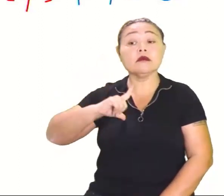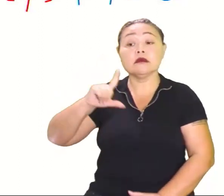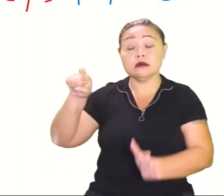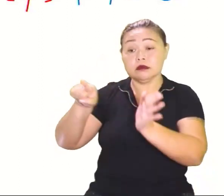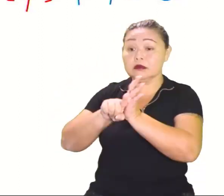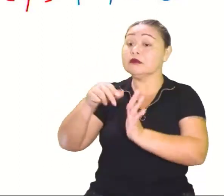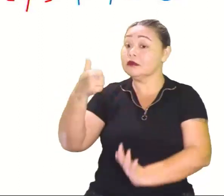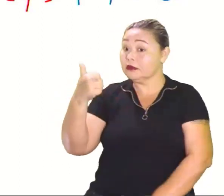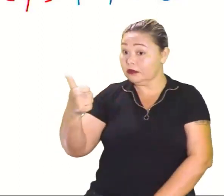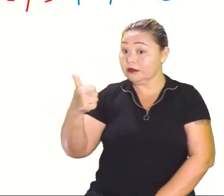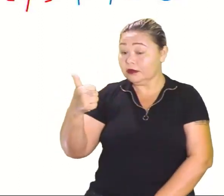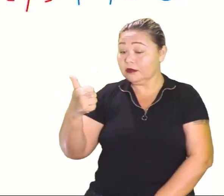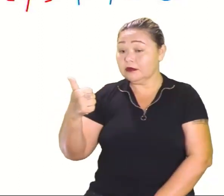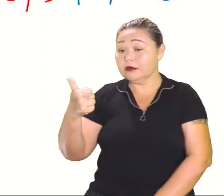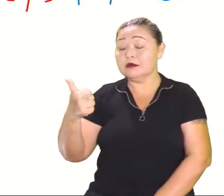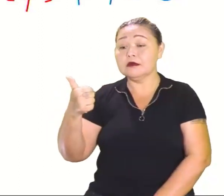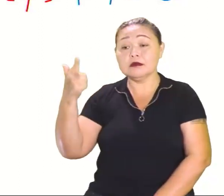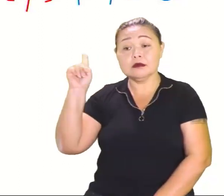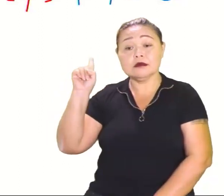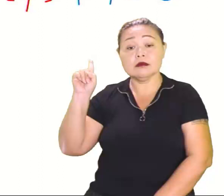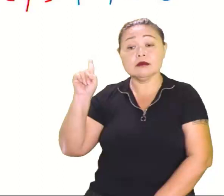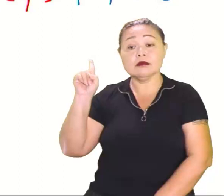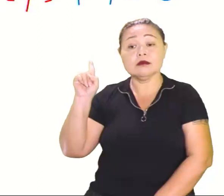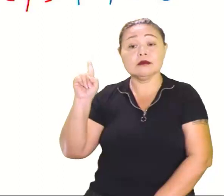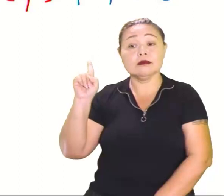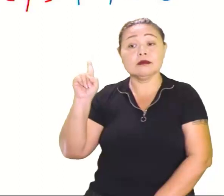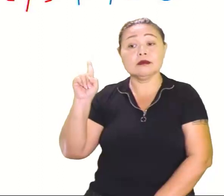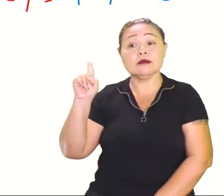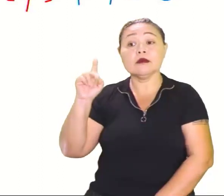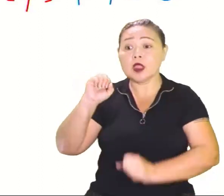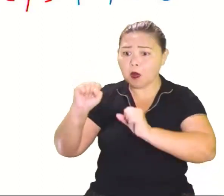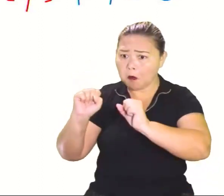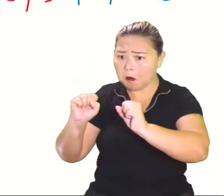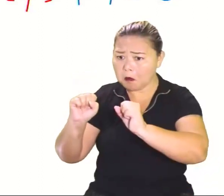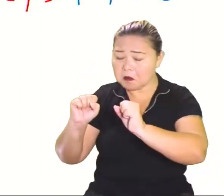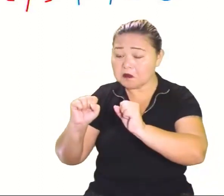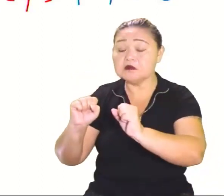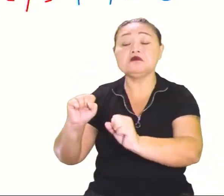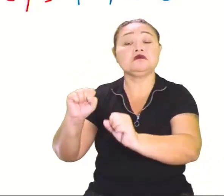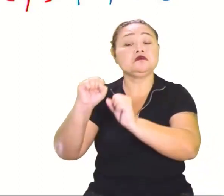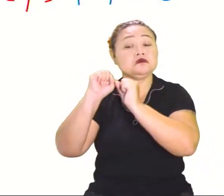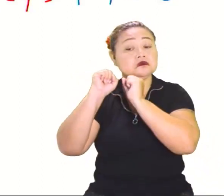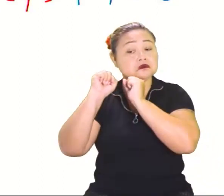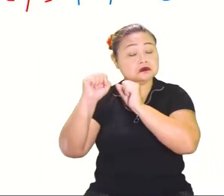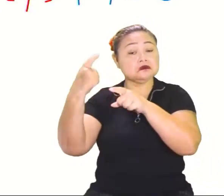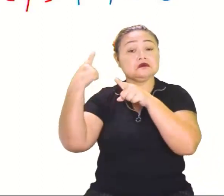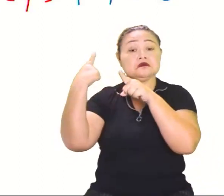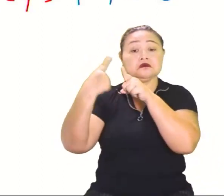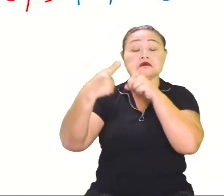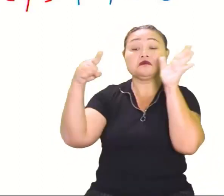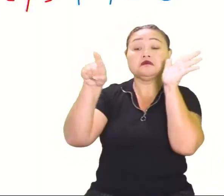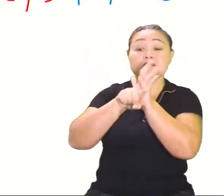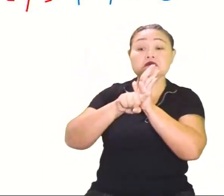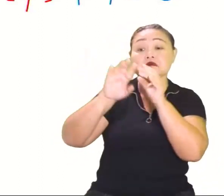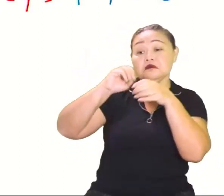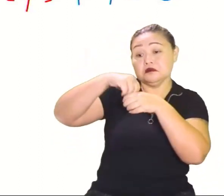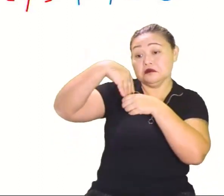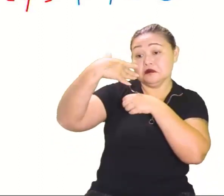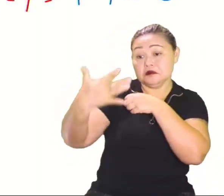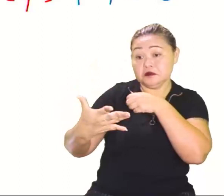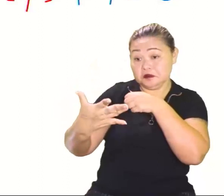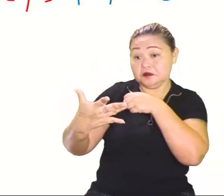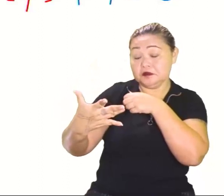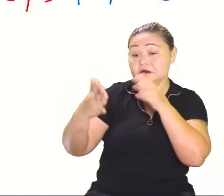1. O y também deu? Menos 1 aqui embaixo? Isso. Olha aí. Pode isso? Pode, porque o menos 1 está fora